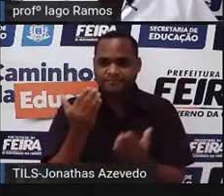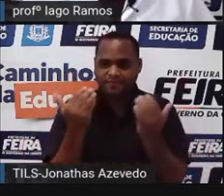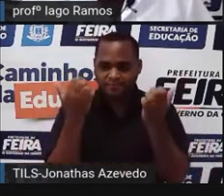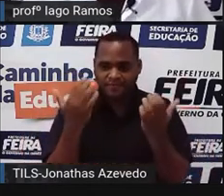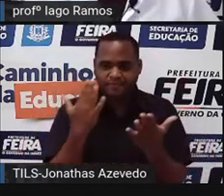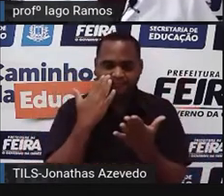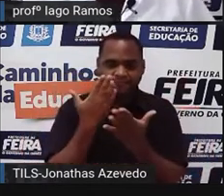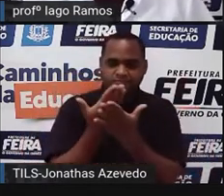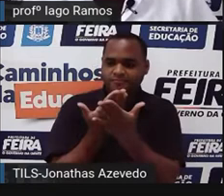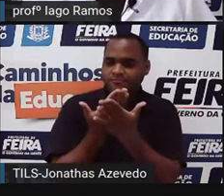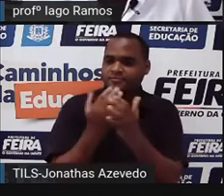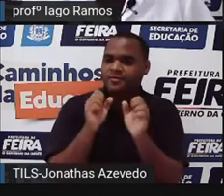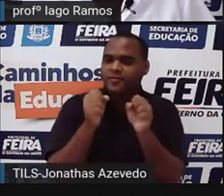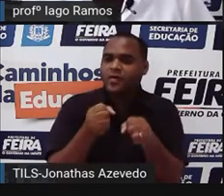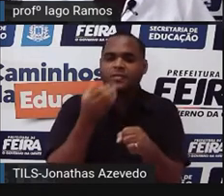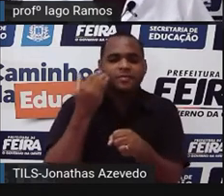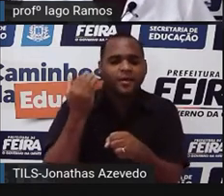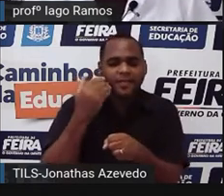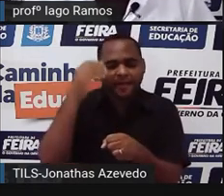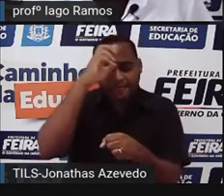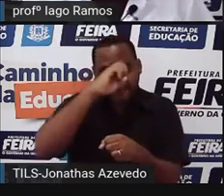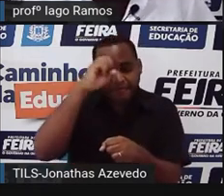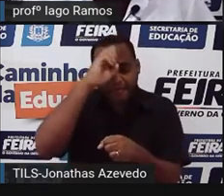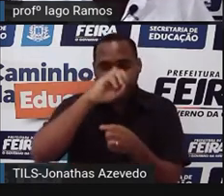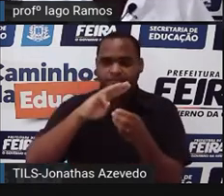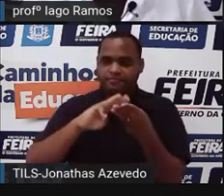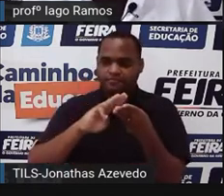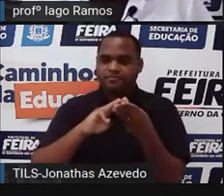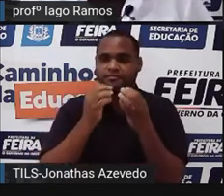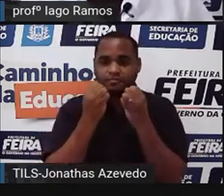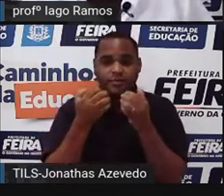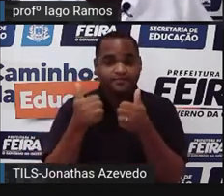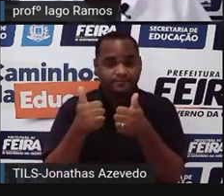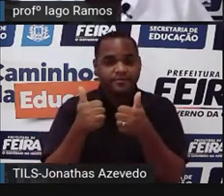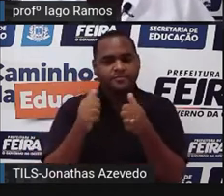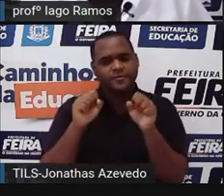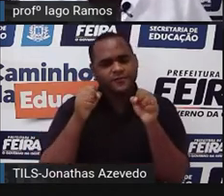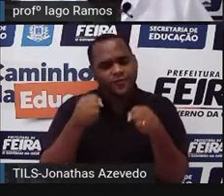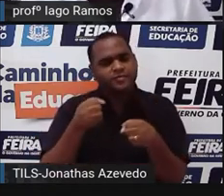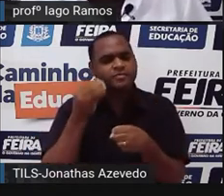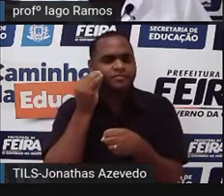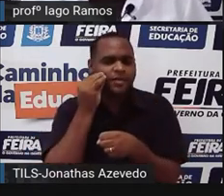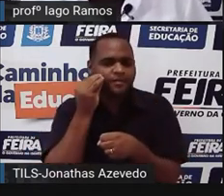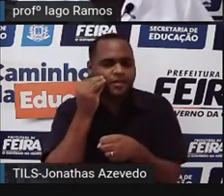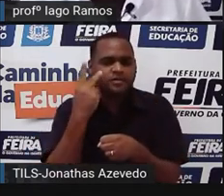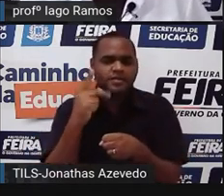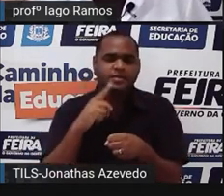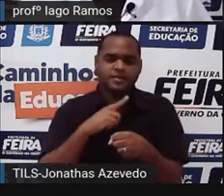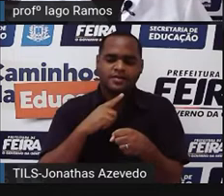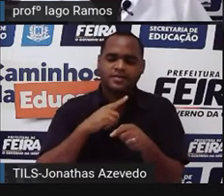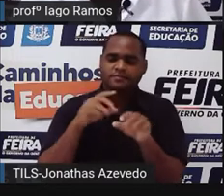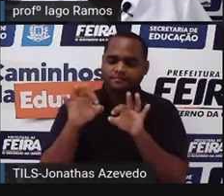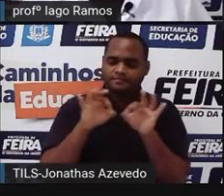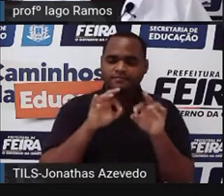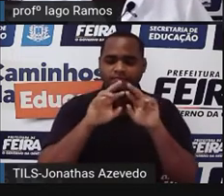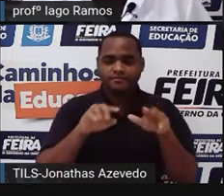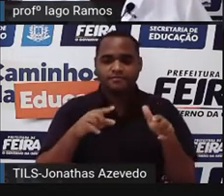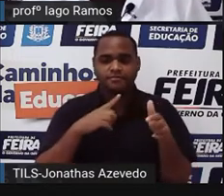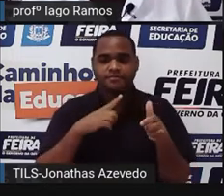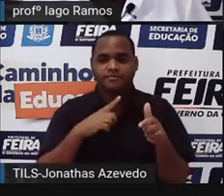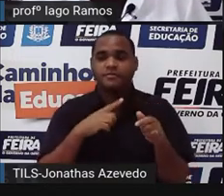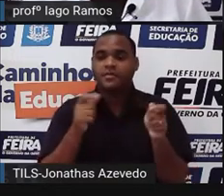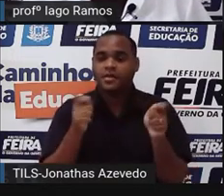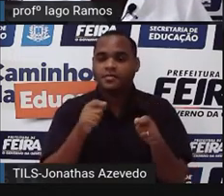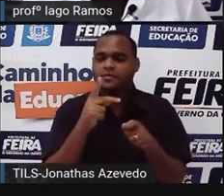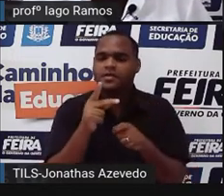estudar matemática, é para isso que a gente veio e bora tentar estudar do jeito mais simples que a gente conseguir